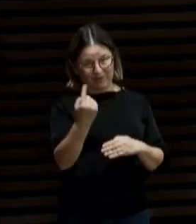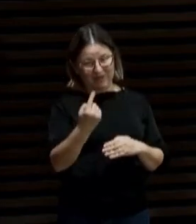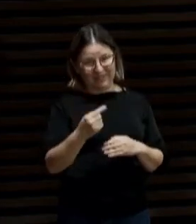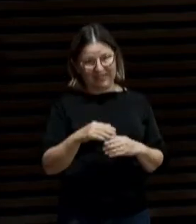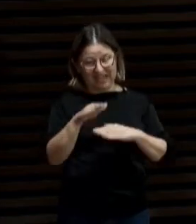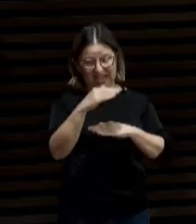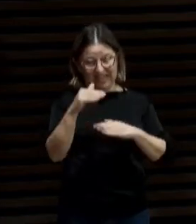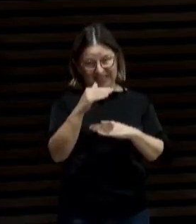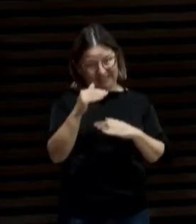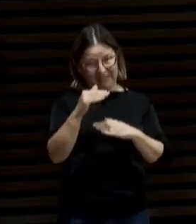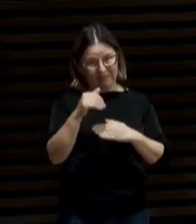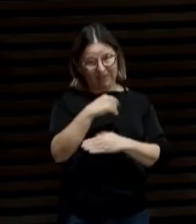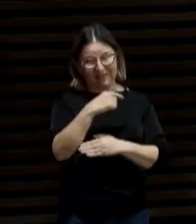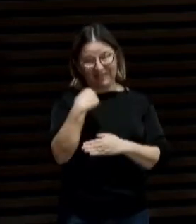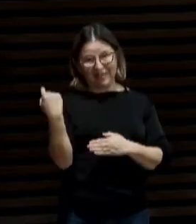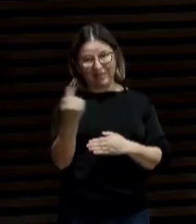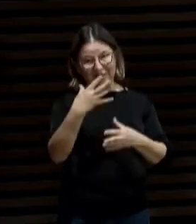Leve e momentânea.